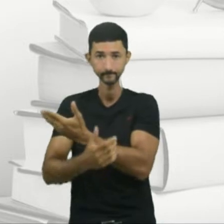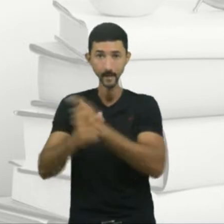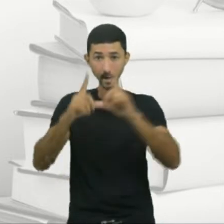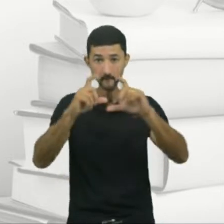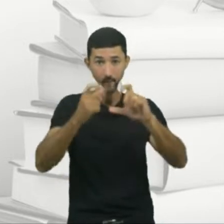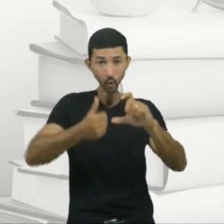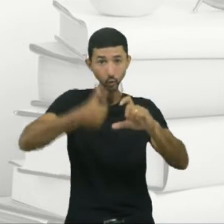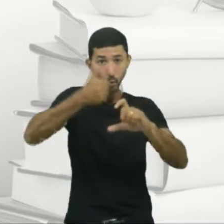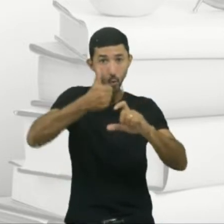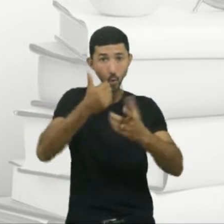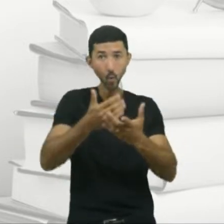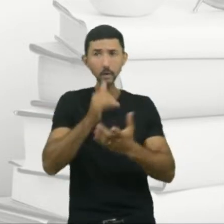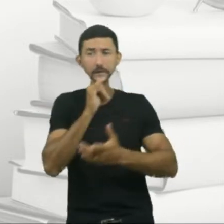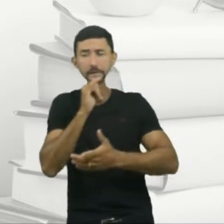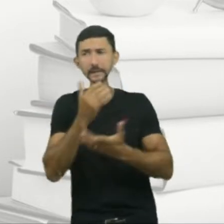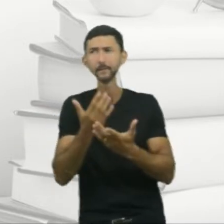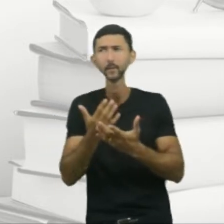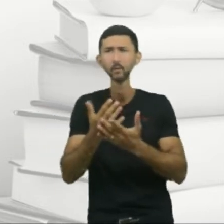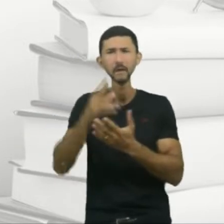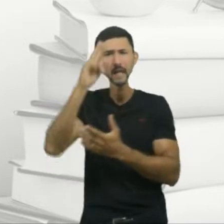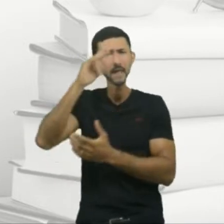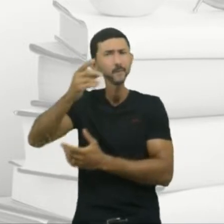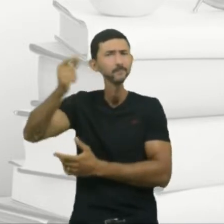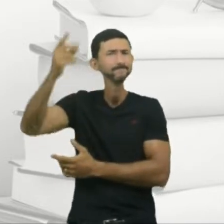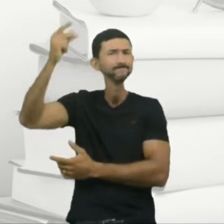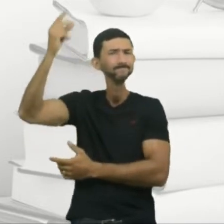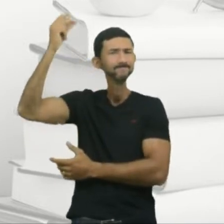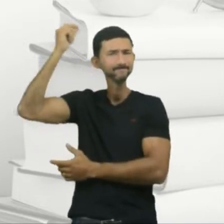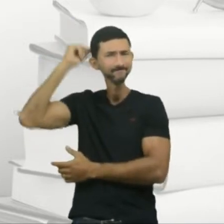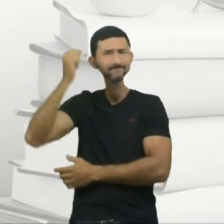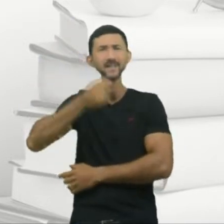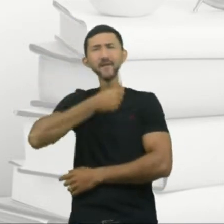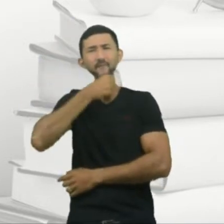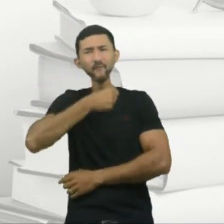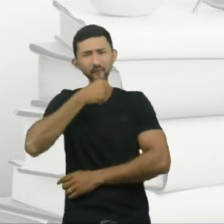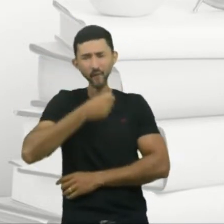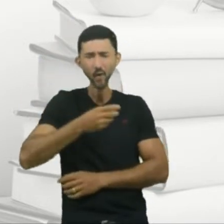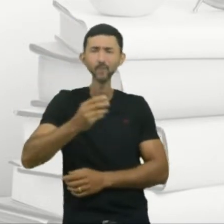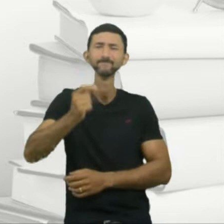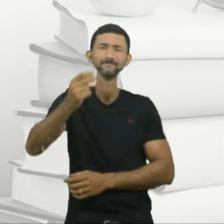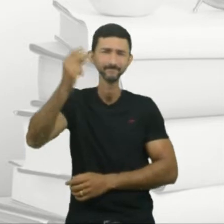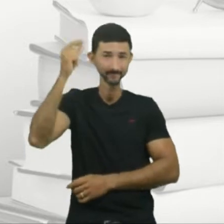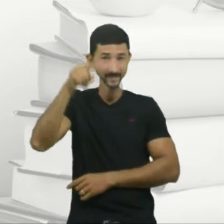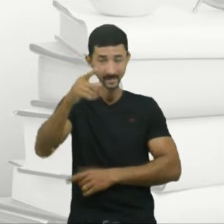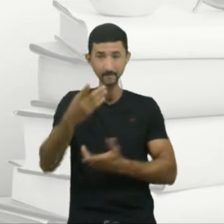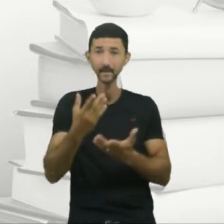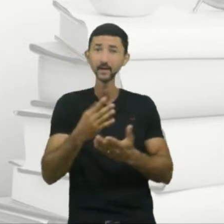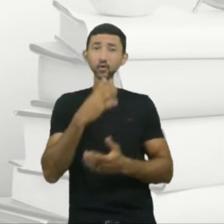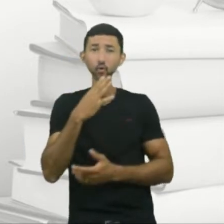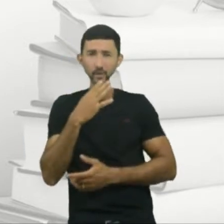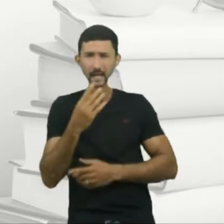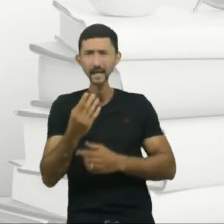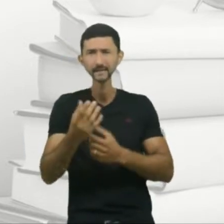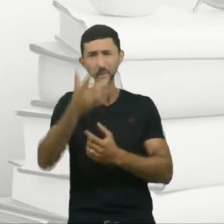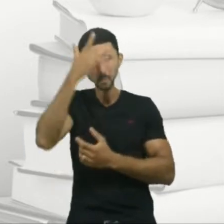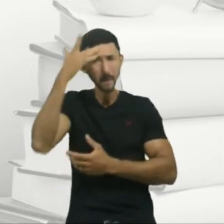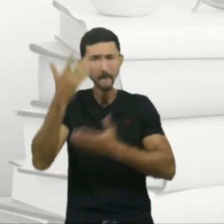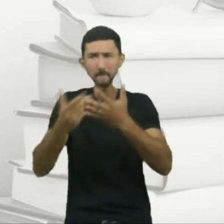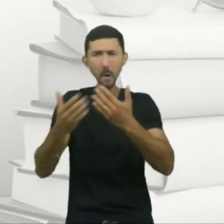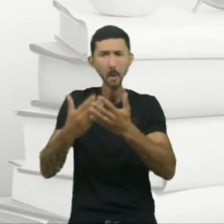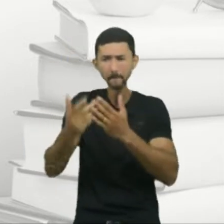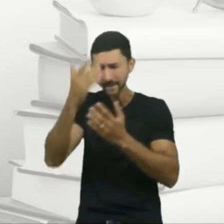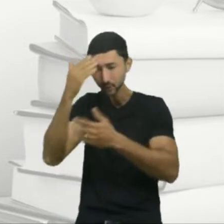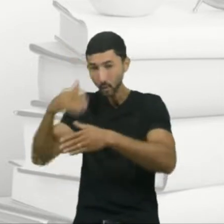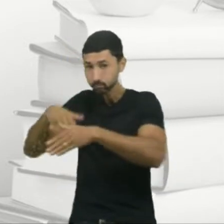1 é uma imagem que eu me lembro bem dos meus avós. Eu acredito que vocês devem conhecer também alguém que